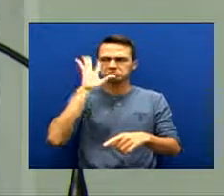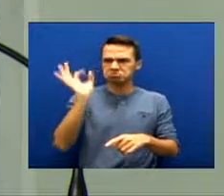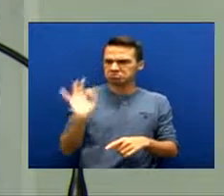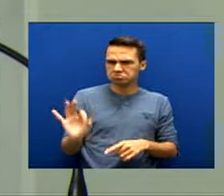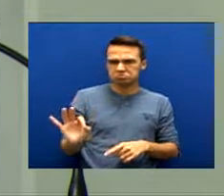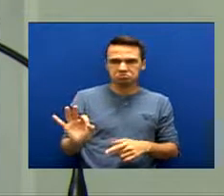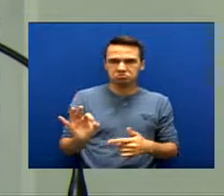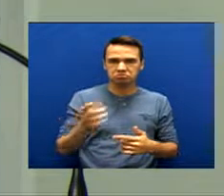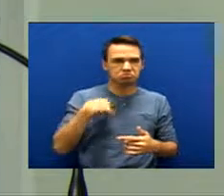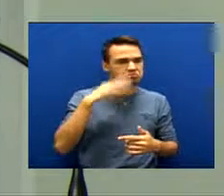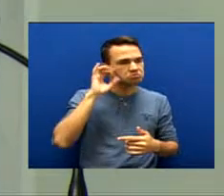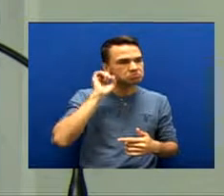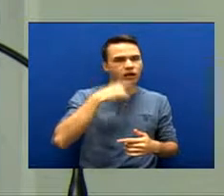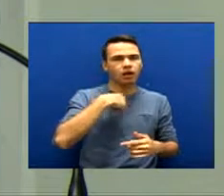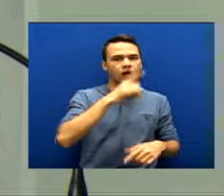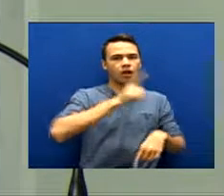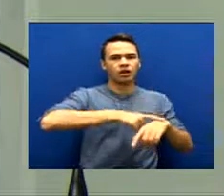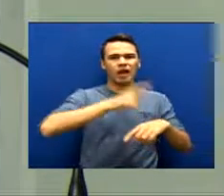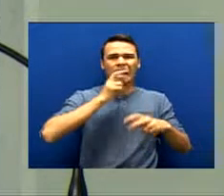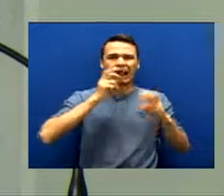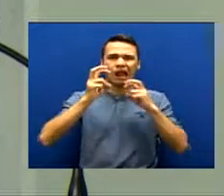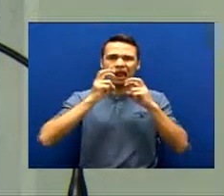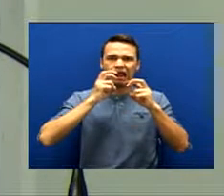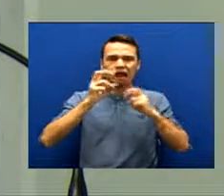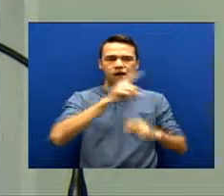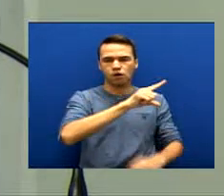oásis no meio da sequidão.